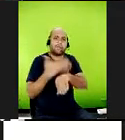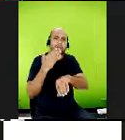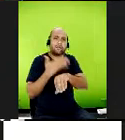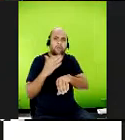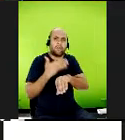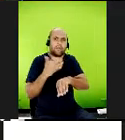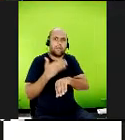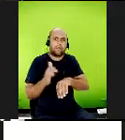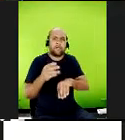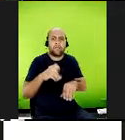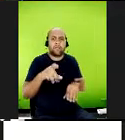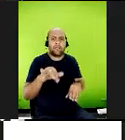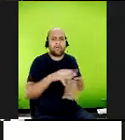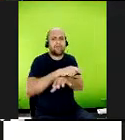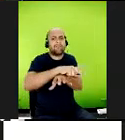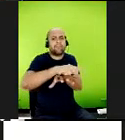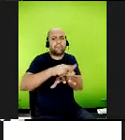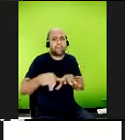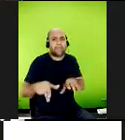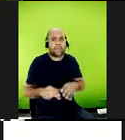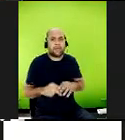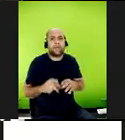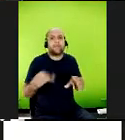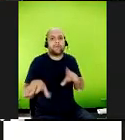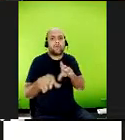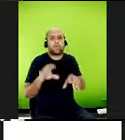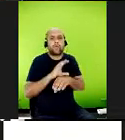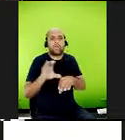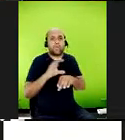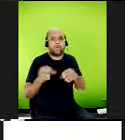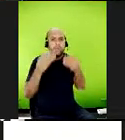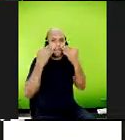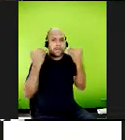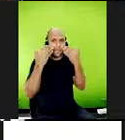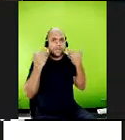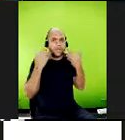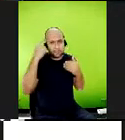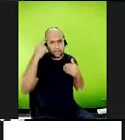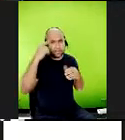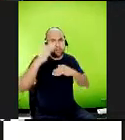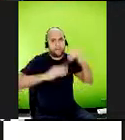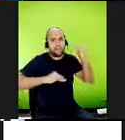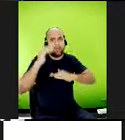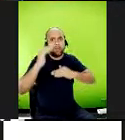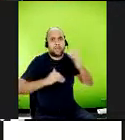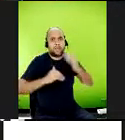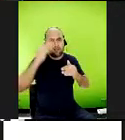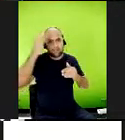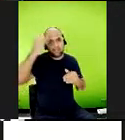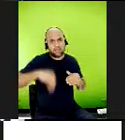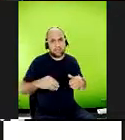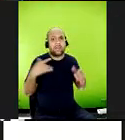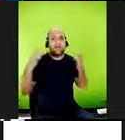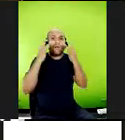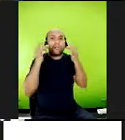treinamento em mercados muito variados no meio do caminho eu fiz um curso de maquiagem eu achei que você maquiador profissional a existir fui ser ator de